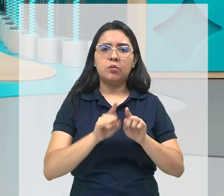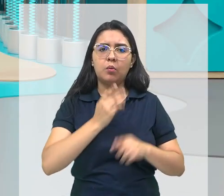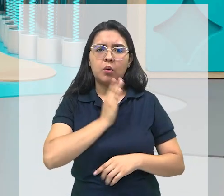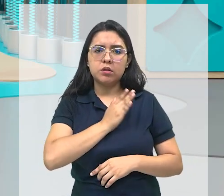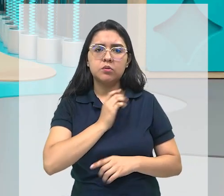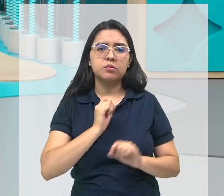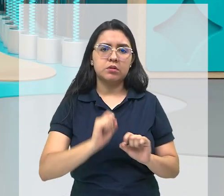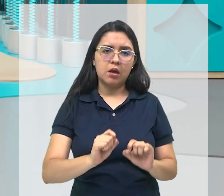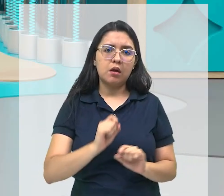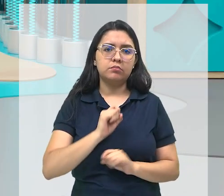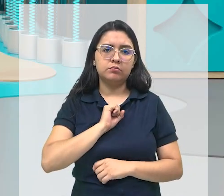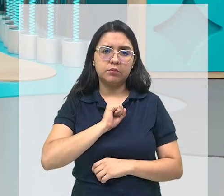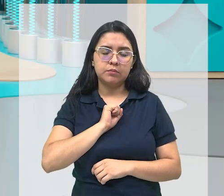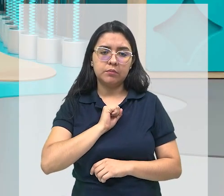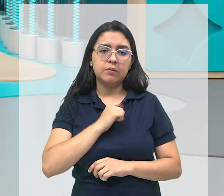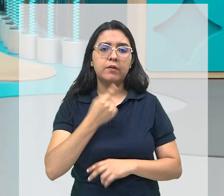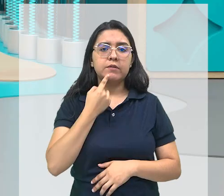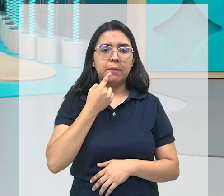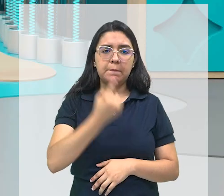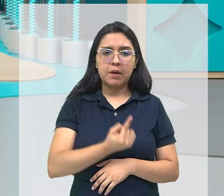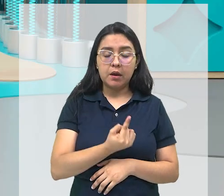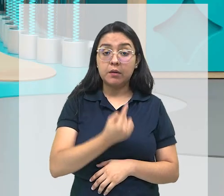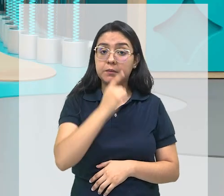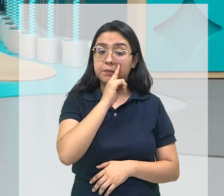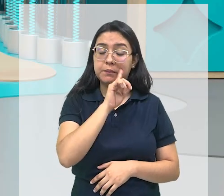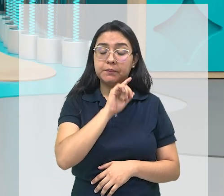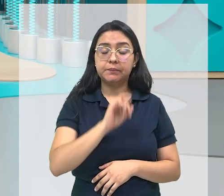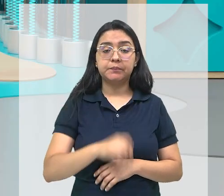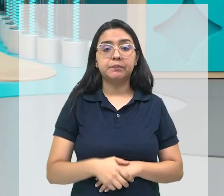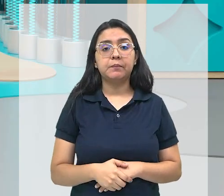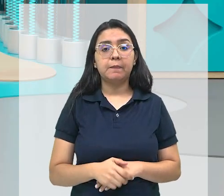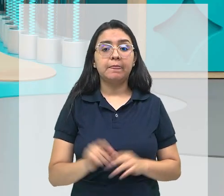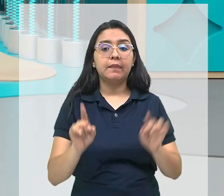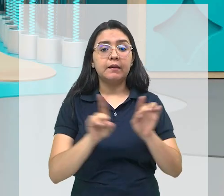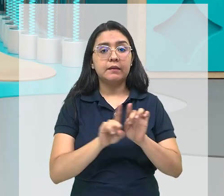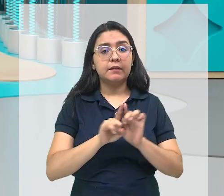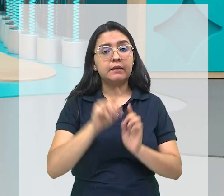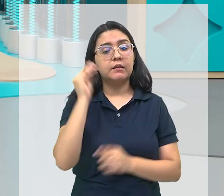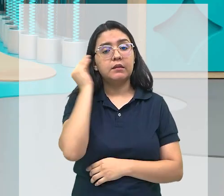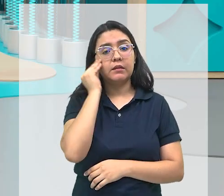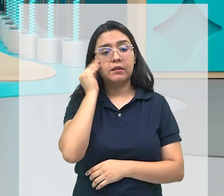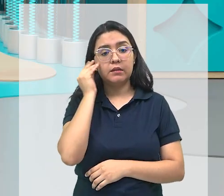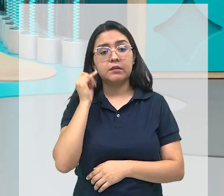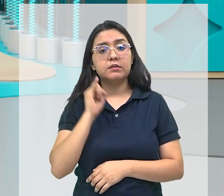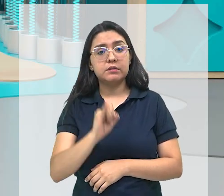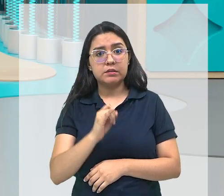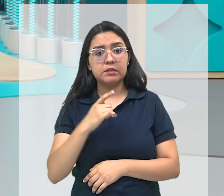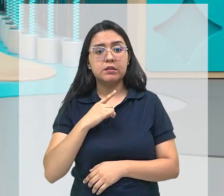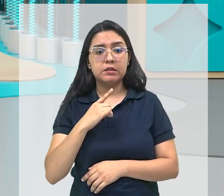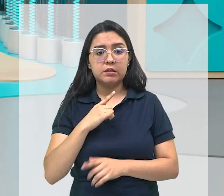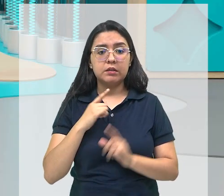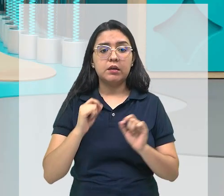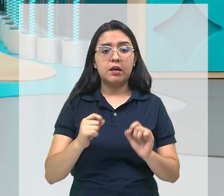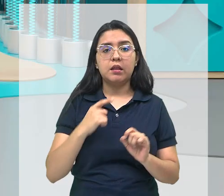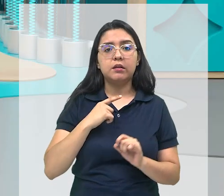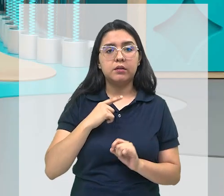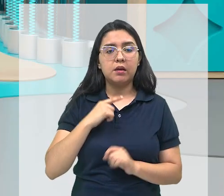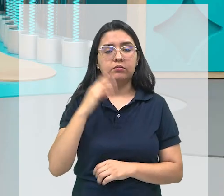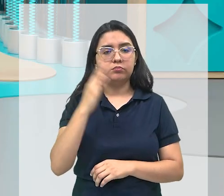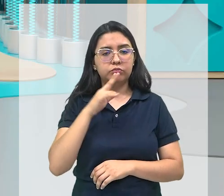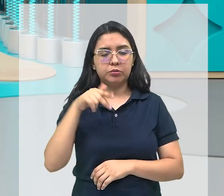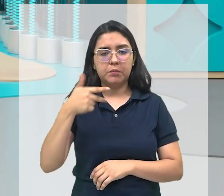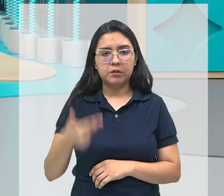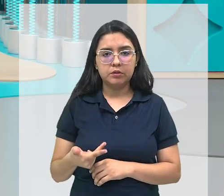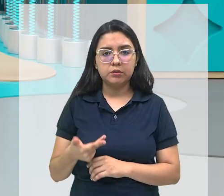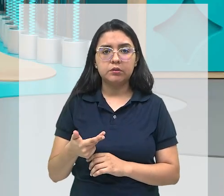Então, primeiramente, se aproxima da vítima, tenta ver se realmente ela está inconsciente,